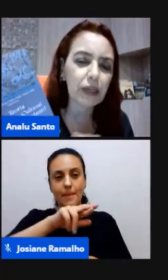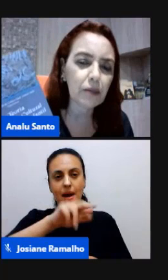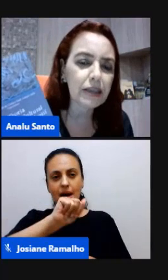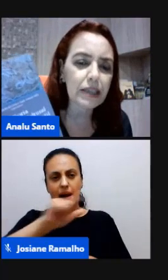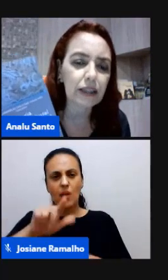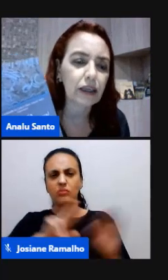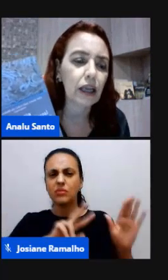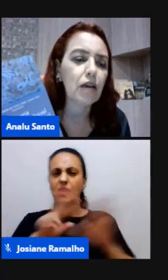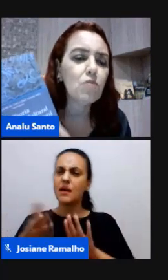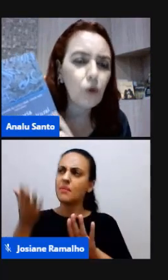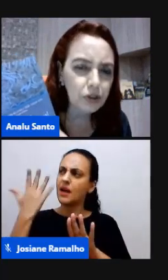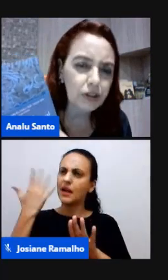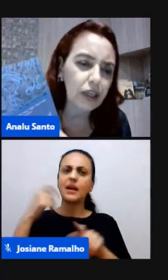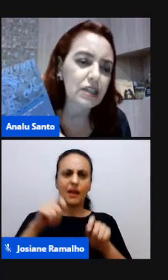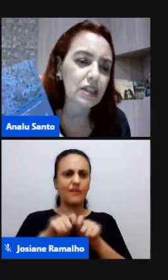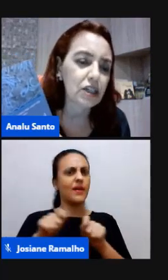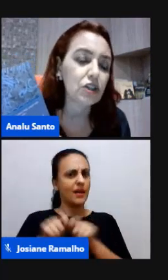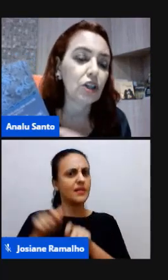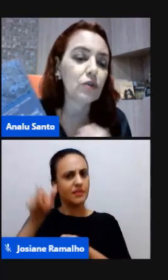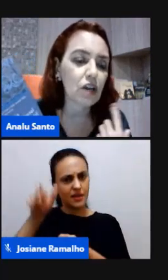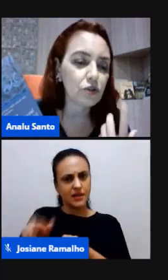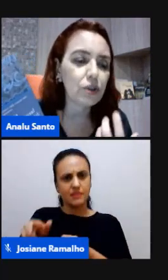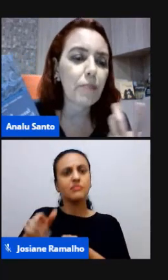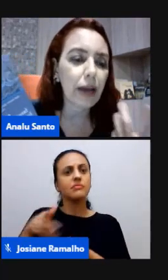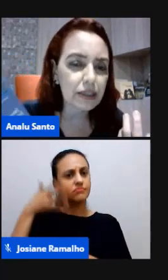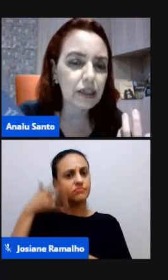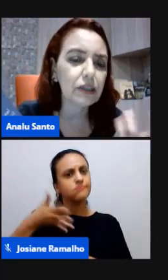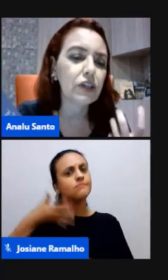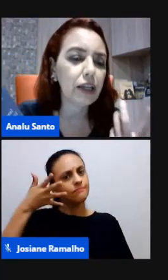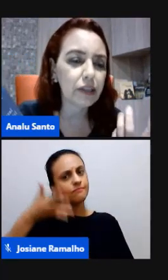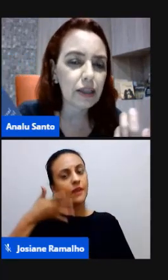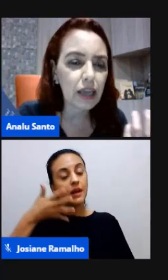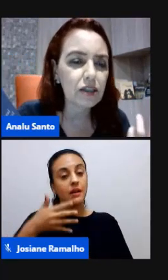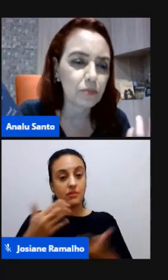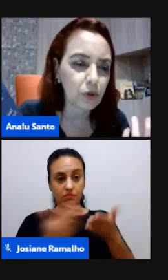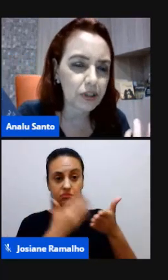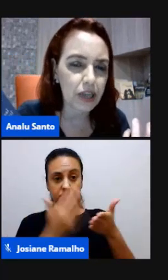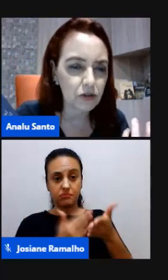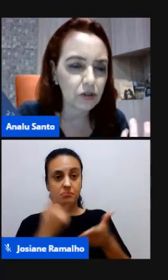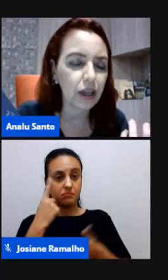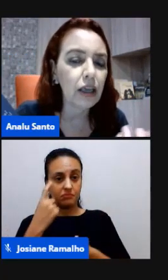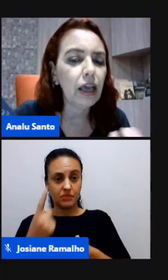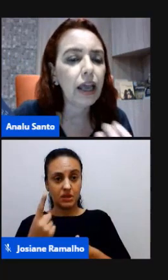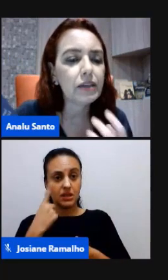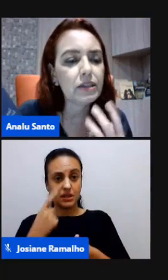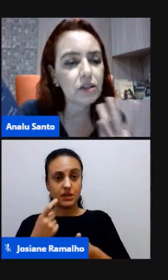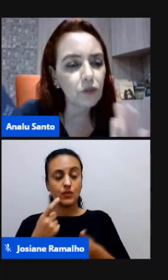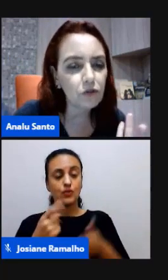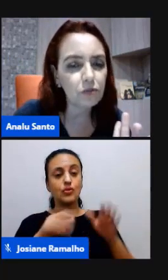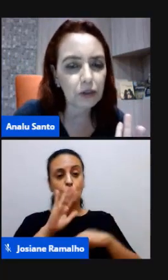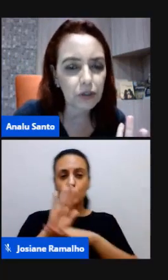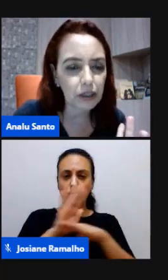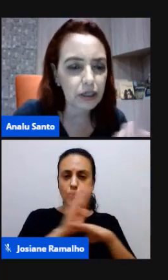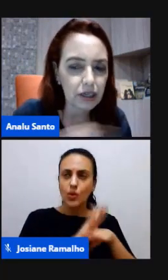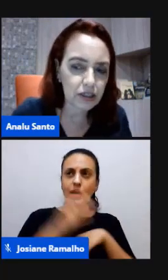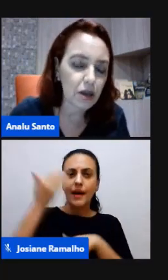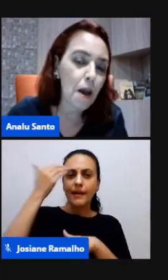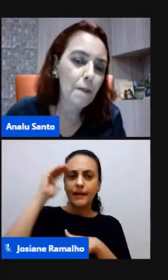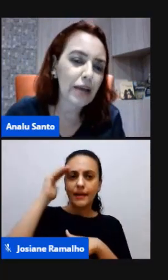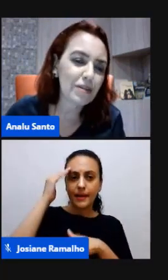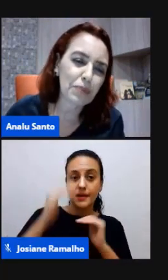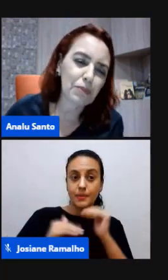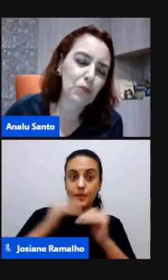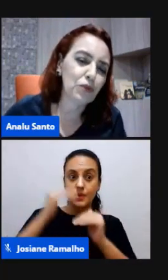foi semana passada. Muito interessante, que nos ajuda bastante a entender esse processo, né, esse desenvolvimento da